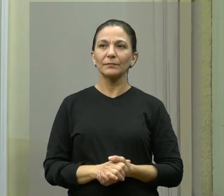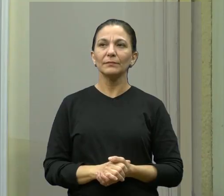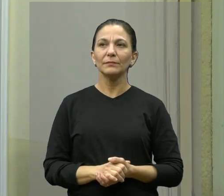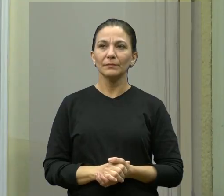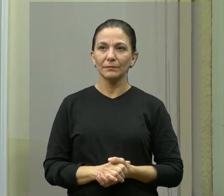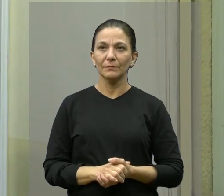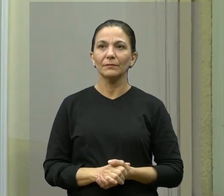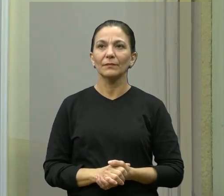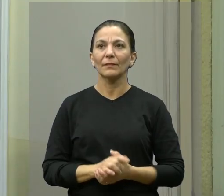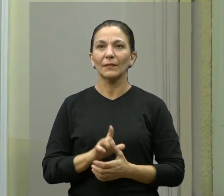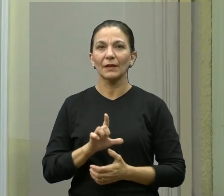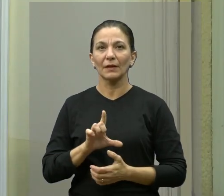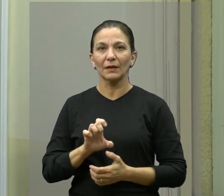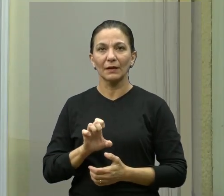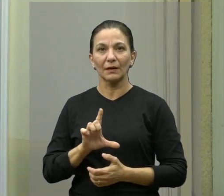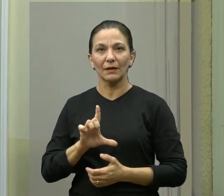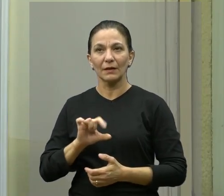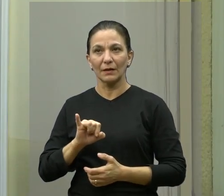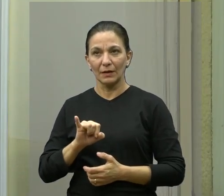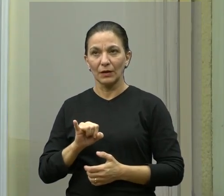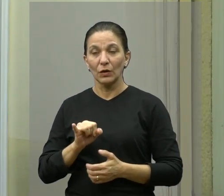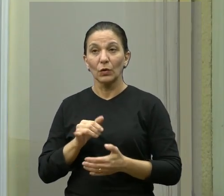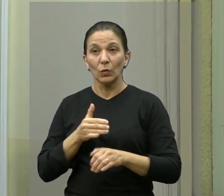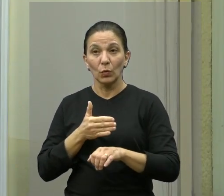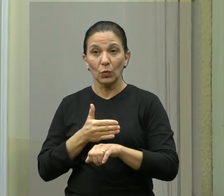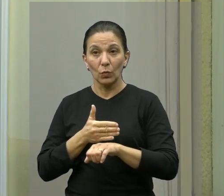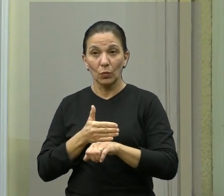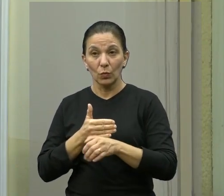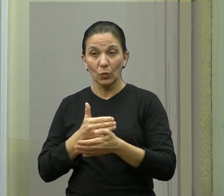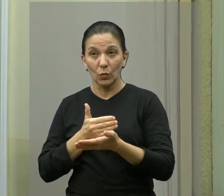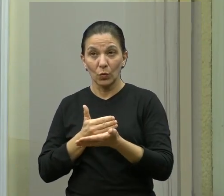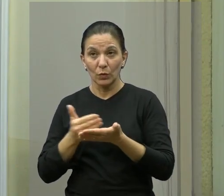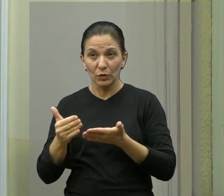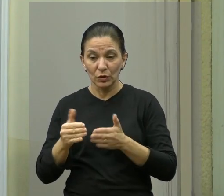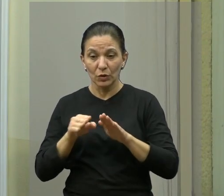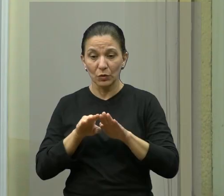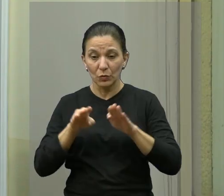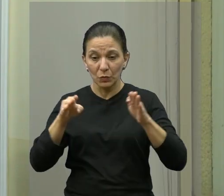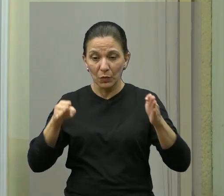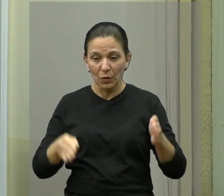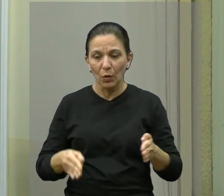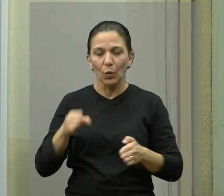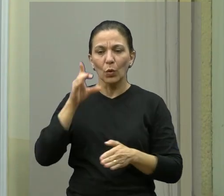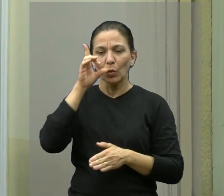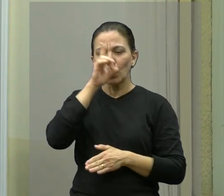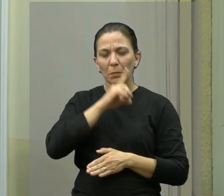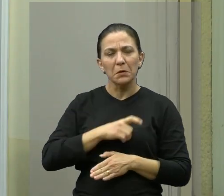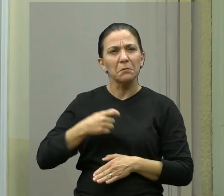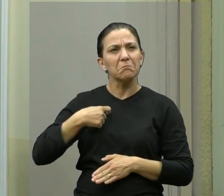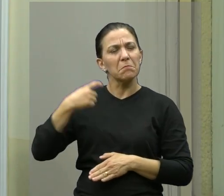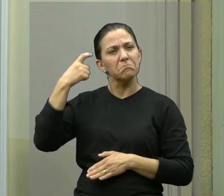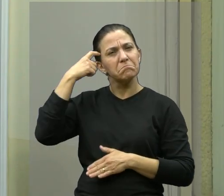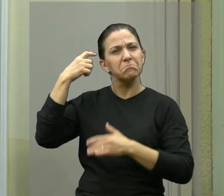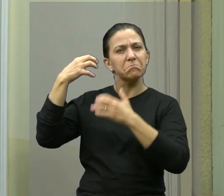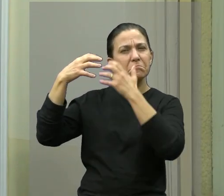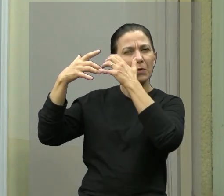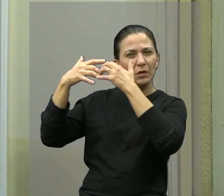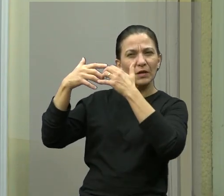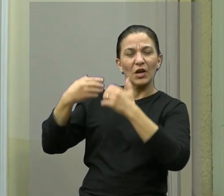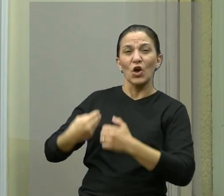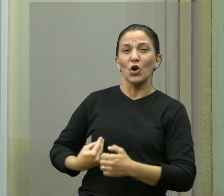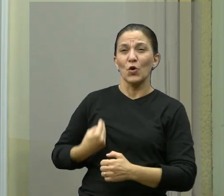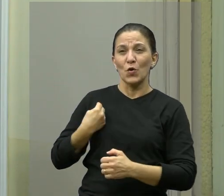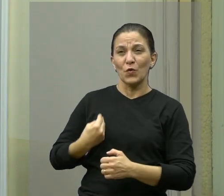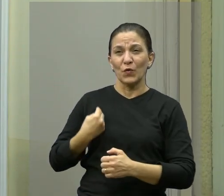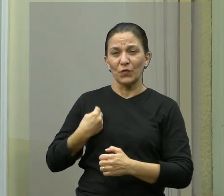Nelly Pereira começou o Domingão no Balcão com uma frase que me fez refletir por demais sobre tudo que estamos vivendo. Tem muito vivo